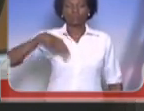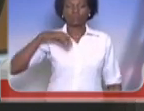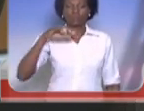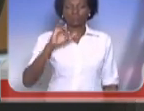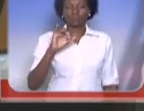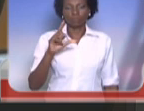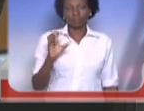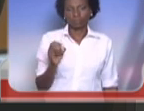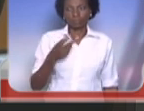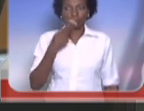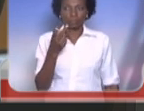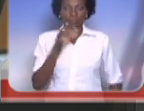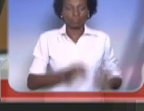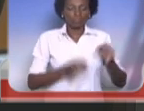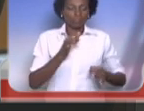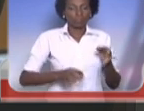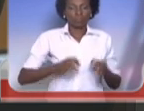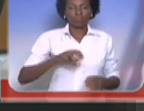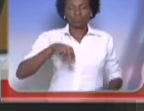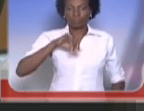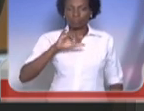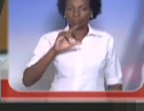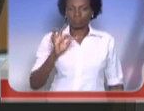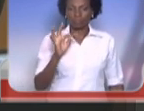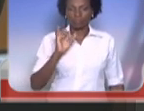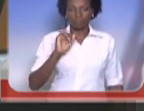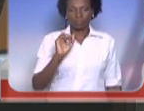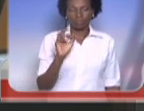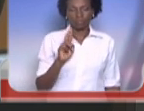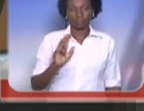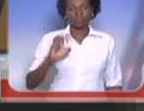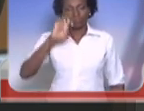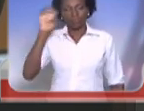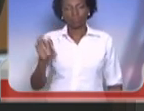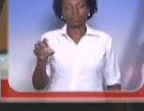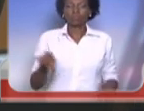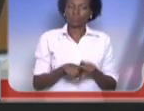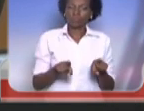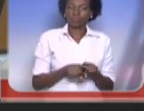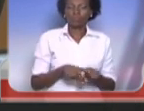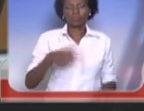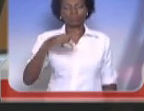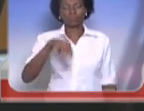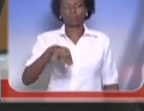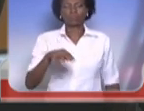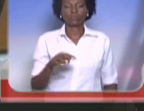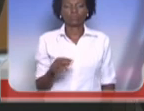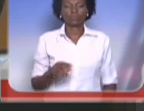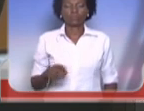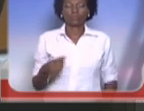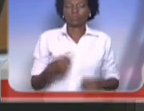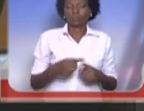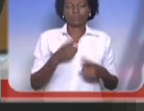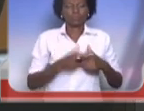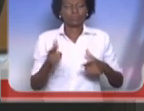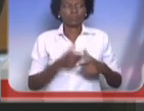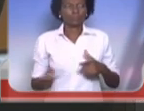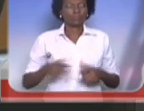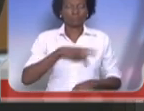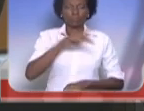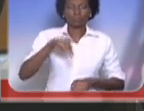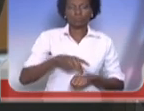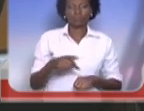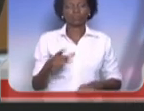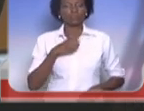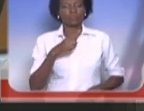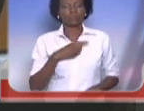para a justiça militar estadual, mas para a polícia militar também, porquanto, na situação que se encontra o país, muitas pessoas não